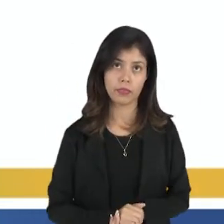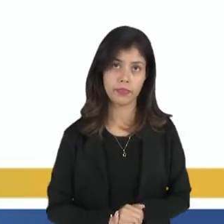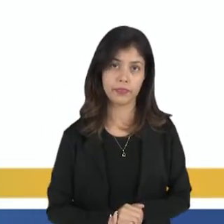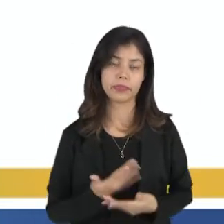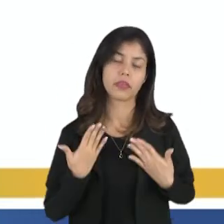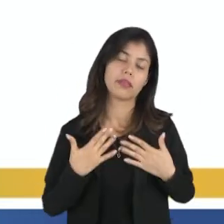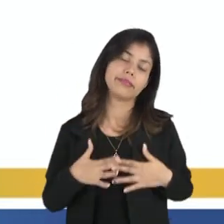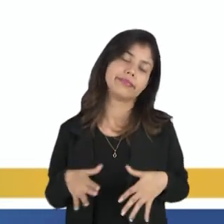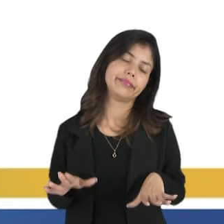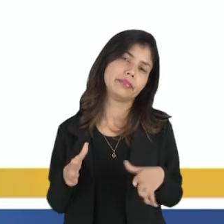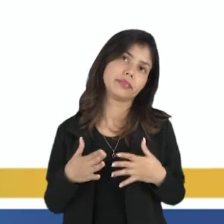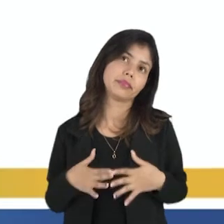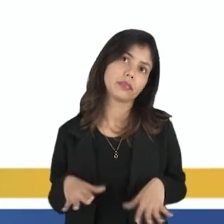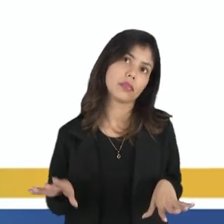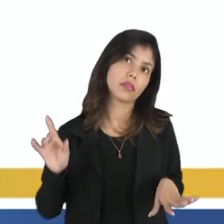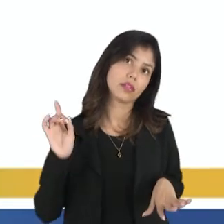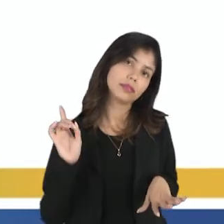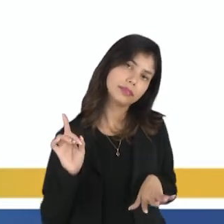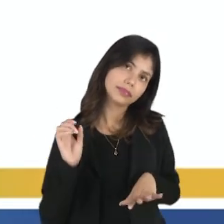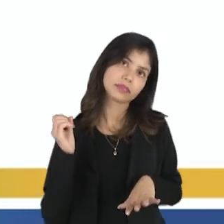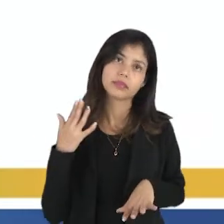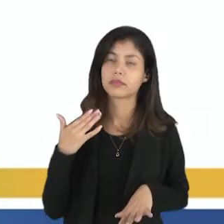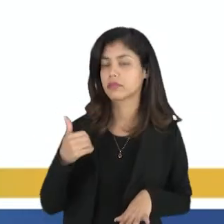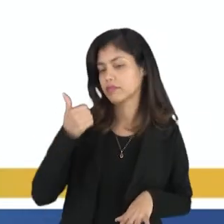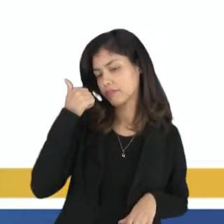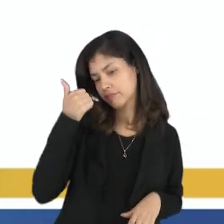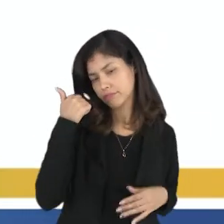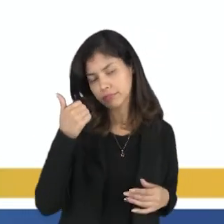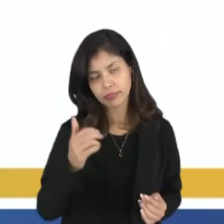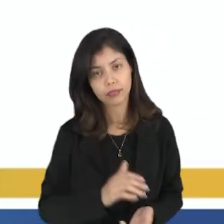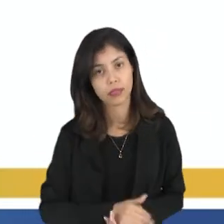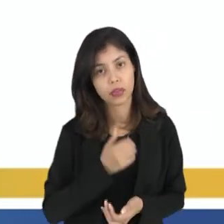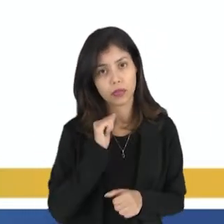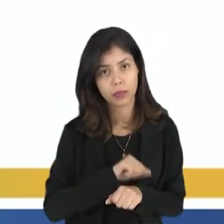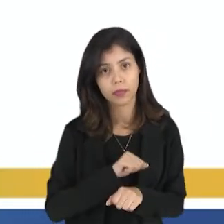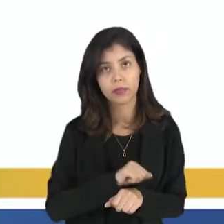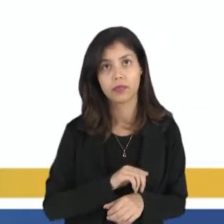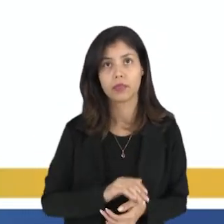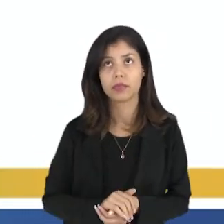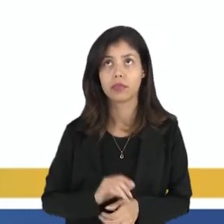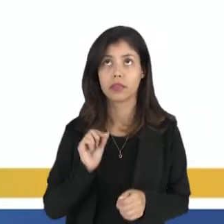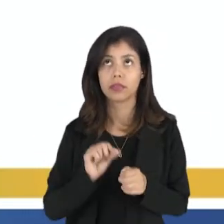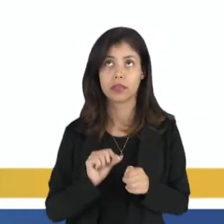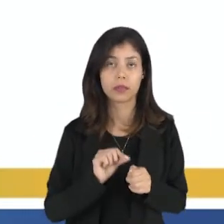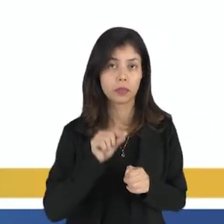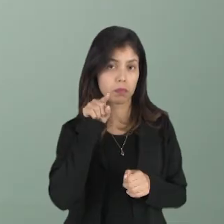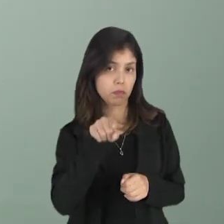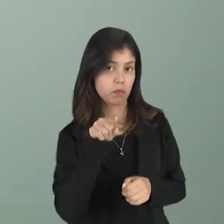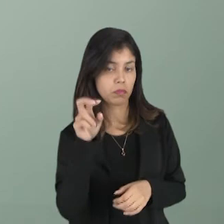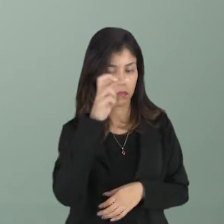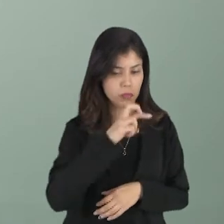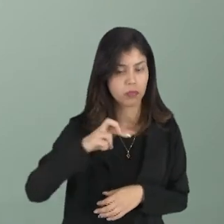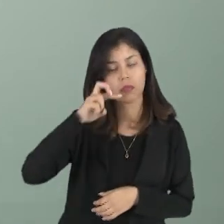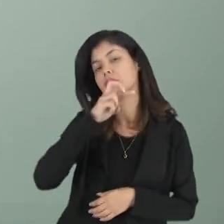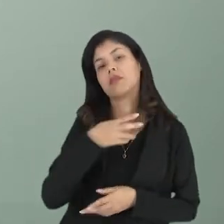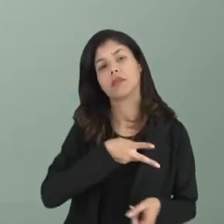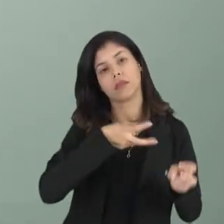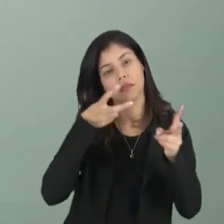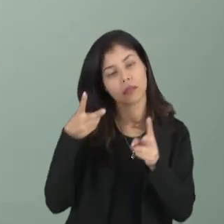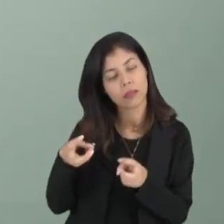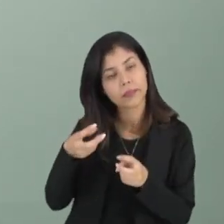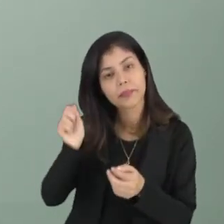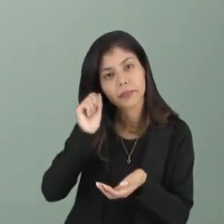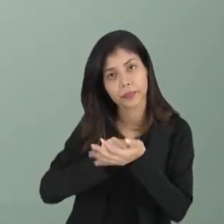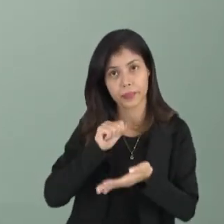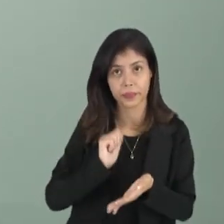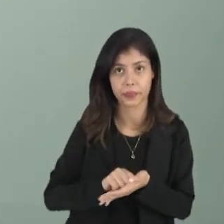bem tranquilo, com esse dedinho assim, tudo bem, eu aguardo. Fazendo aí essa análise olhando o que